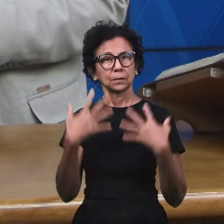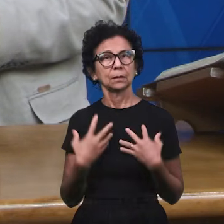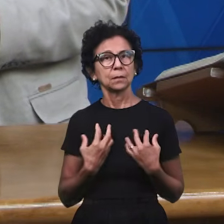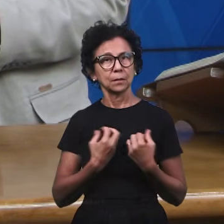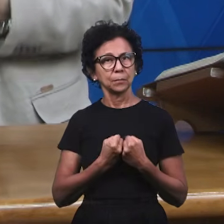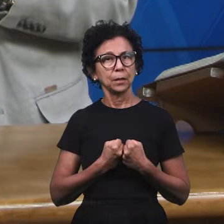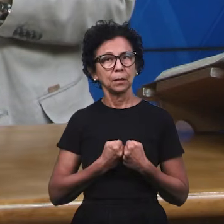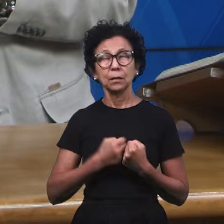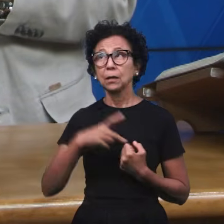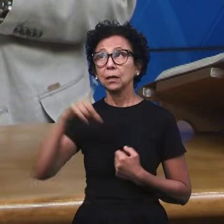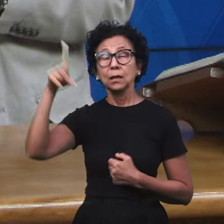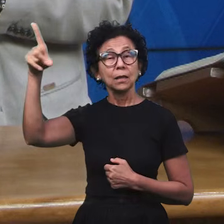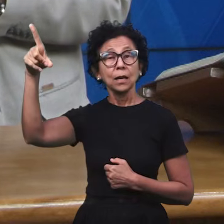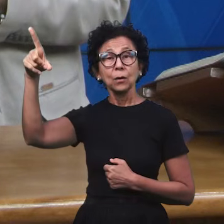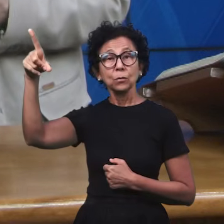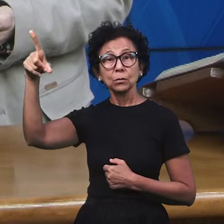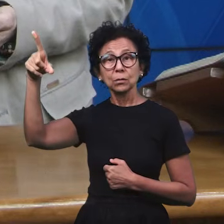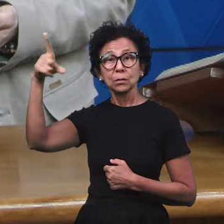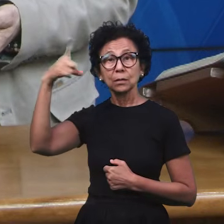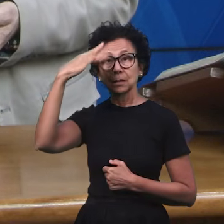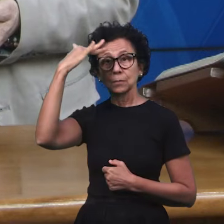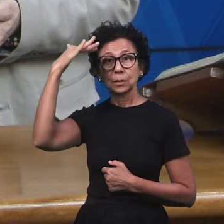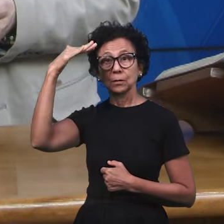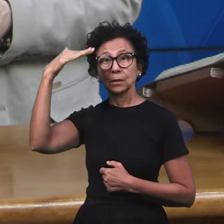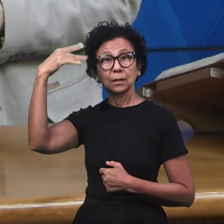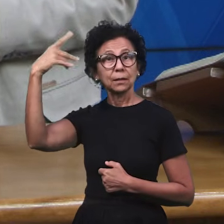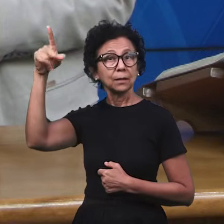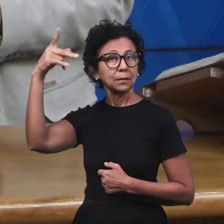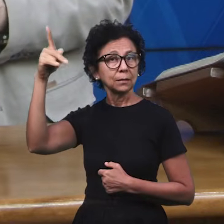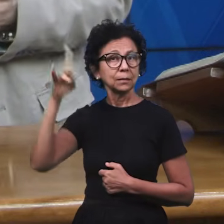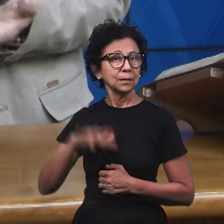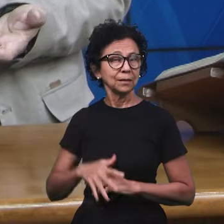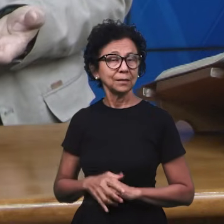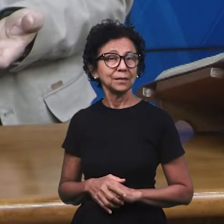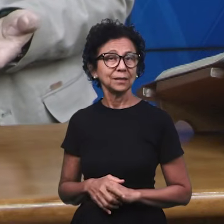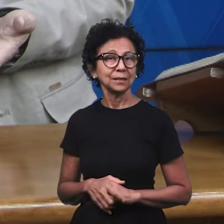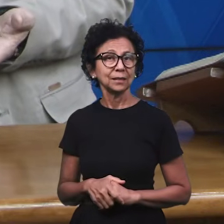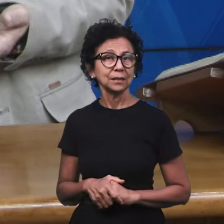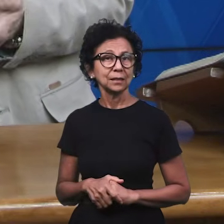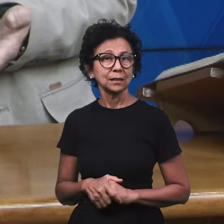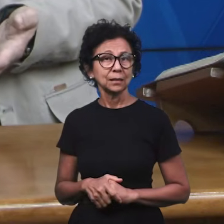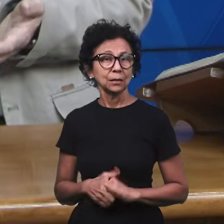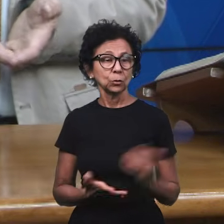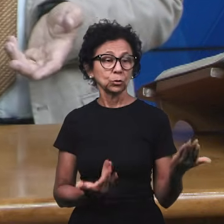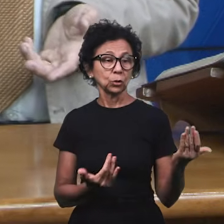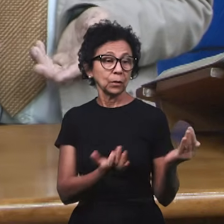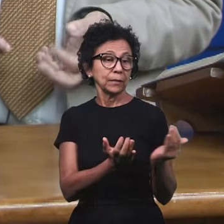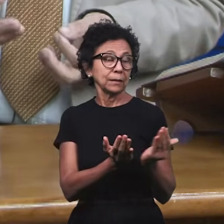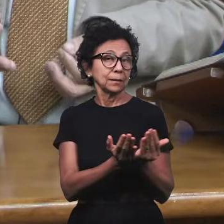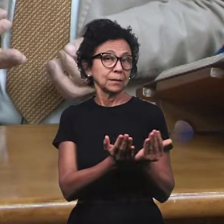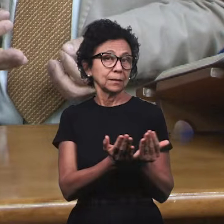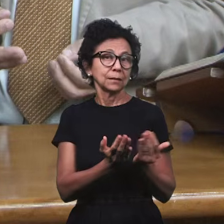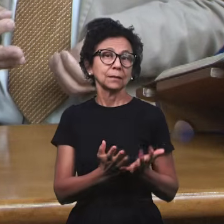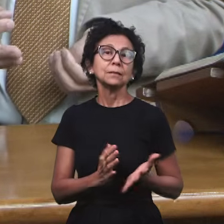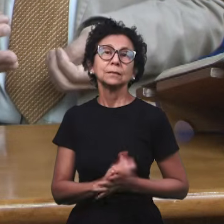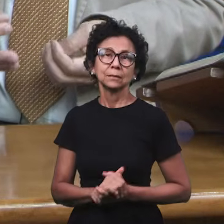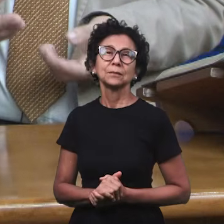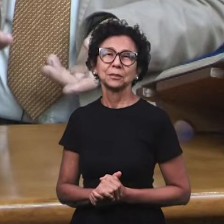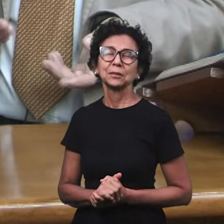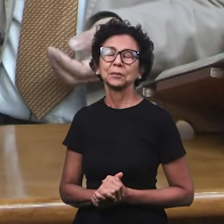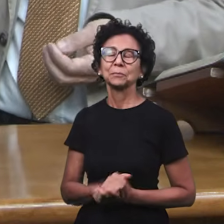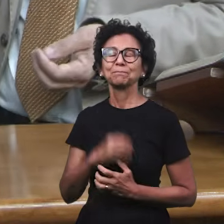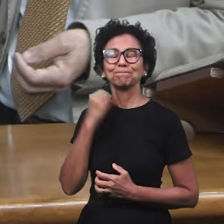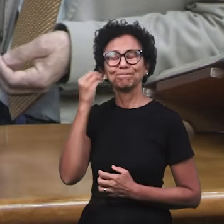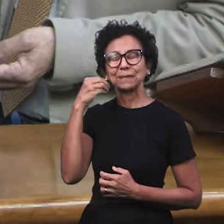sabedoria vem dele. Para nós, como servos, como crentes, para o jovem dessa obra, como crentes, eles vai ter esse entendimento,